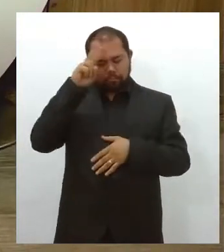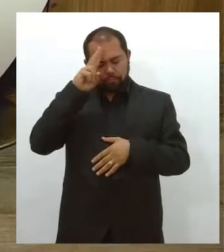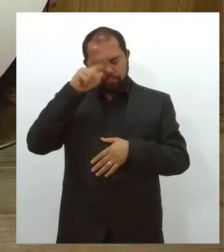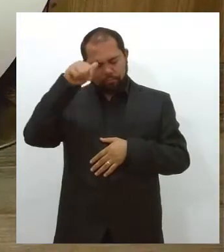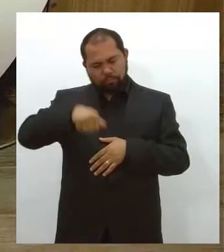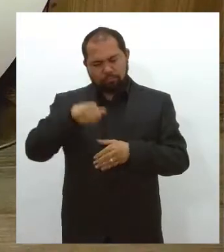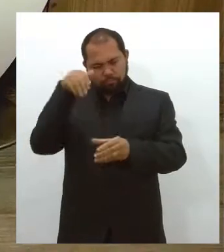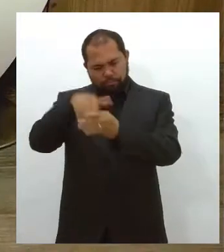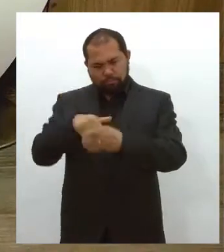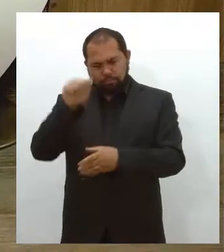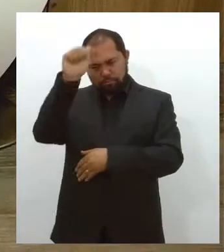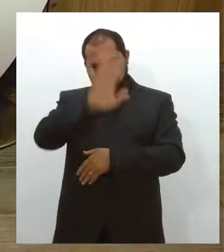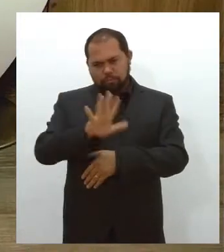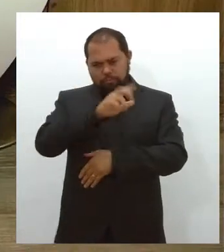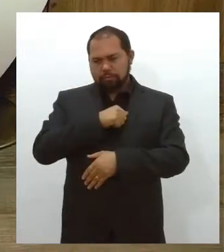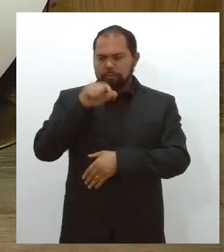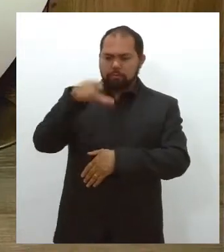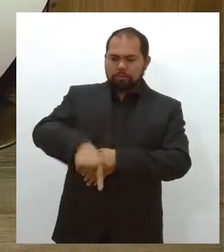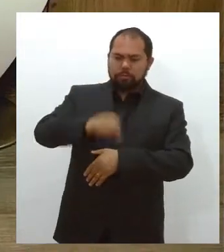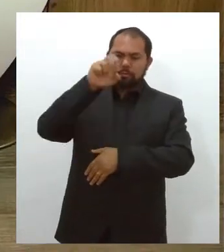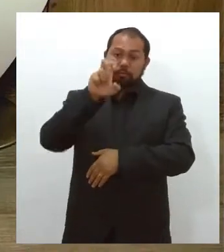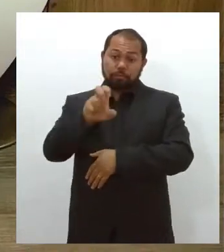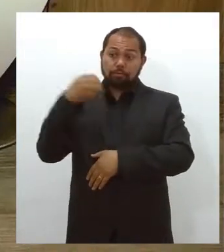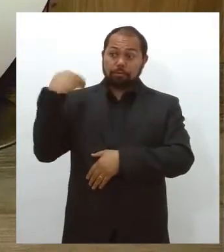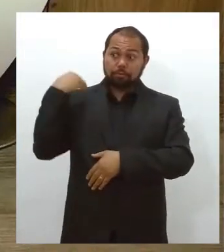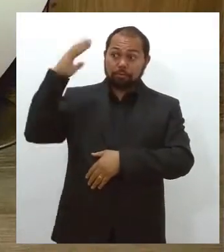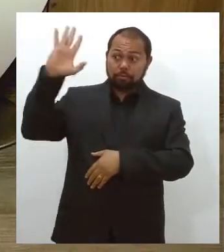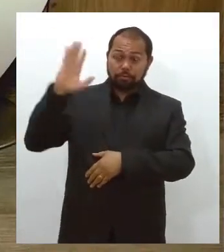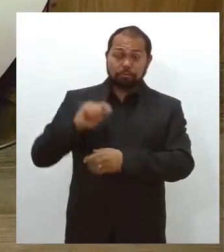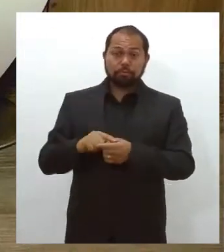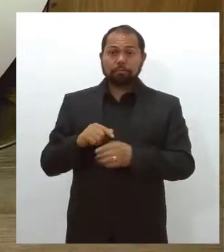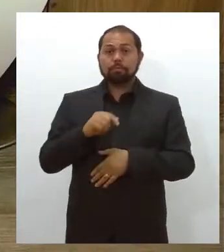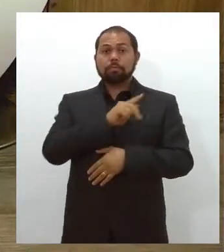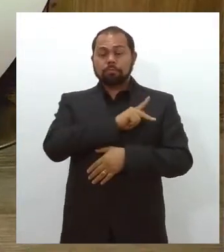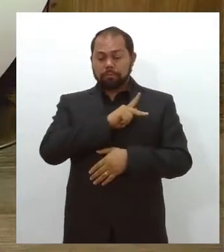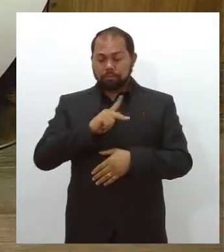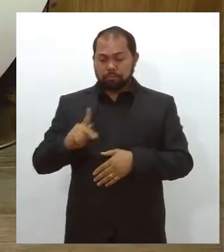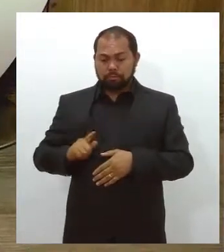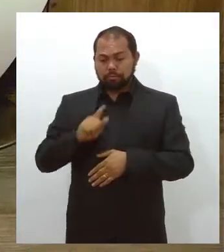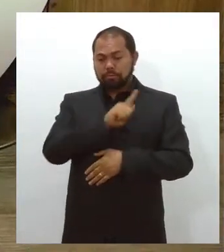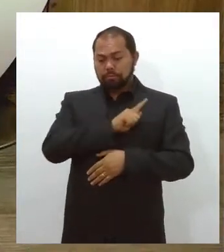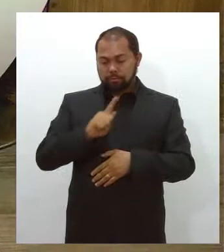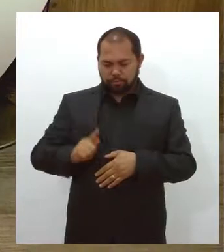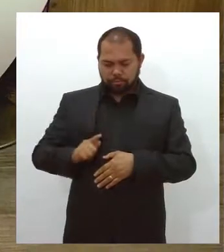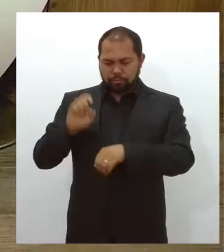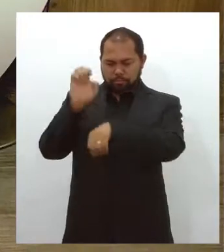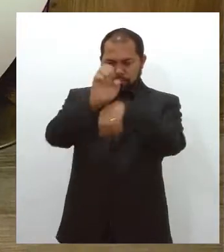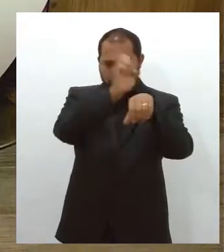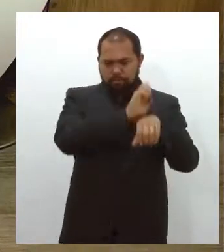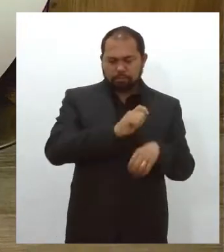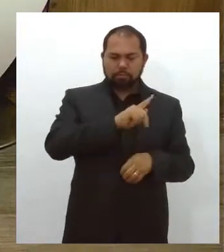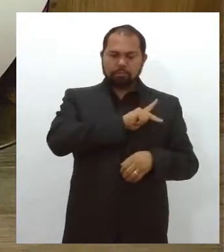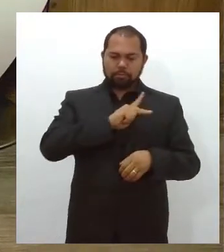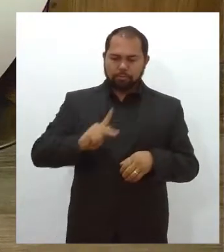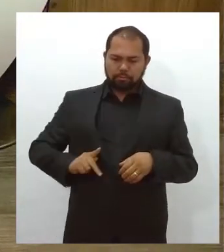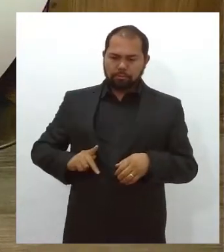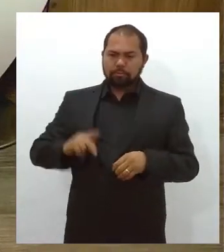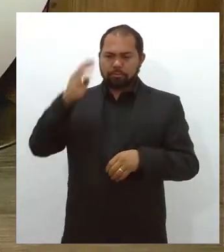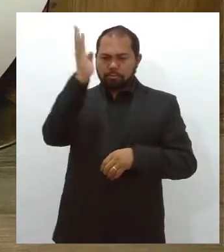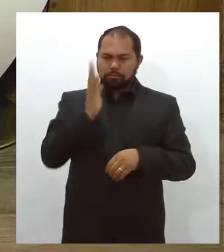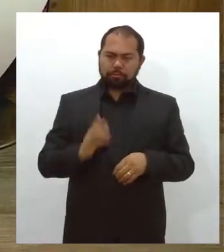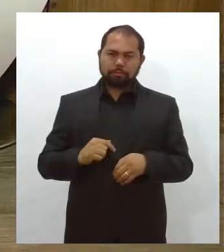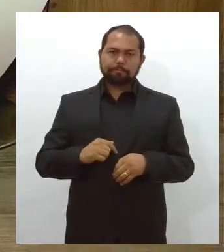escolher 5 candidatos, nós vamos escolher governador dos estados, presidente da república,